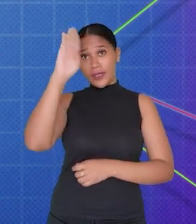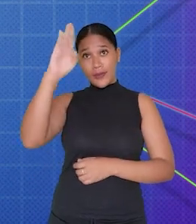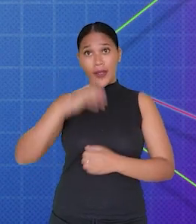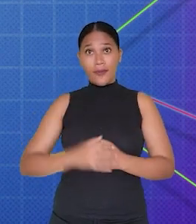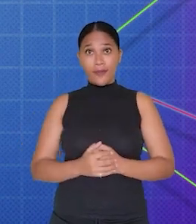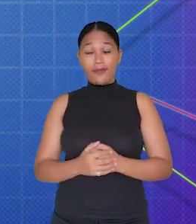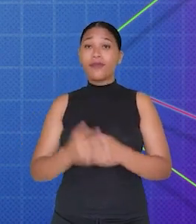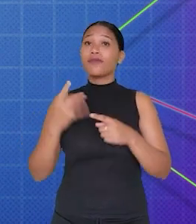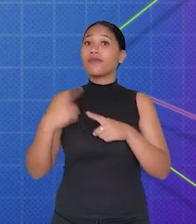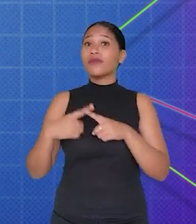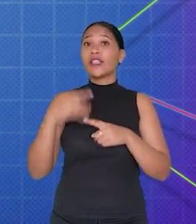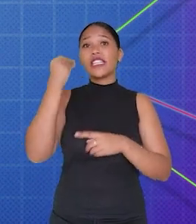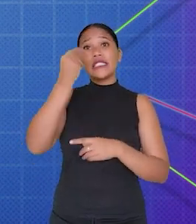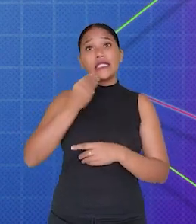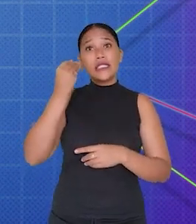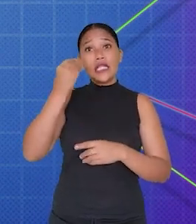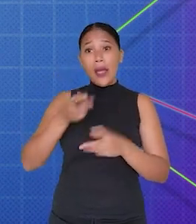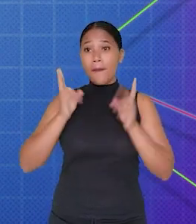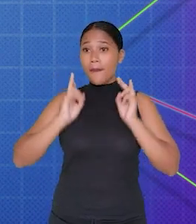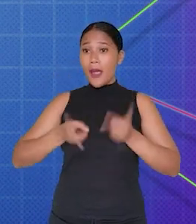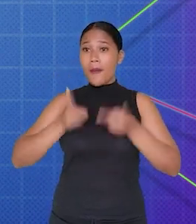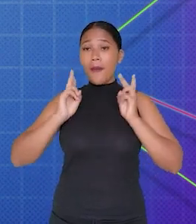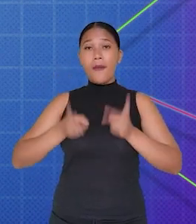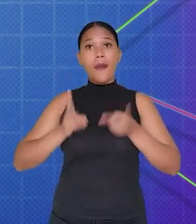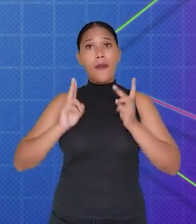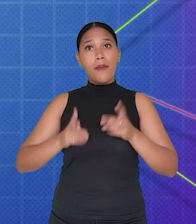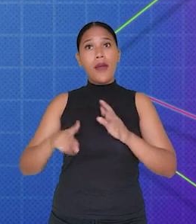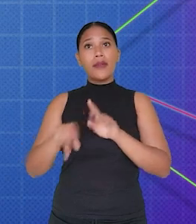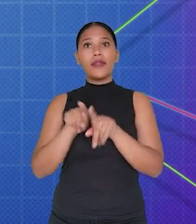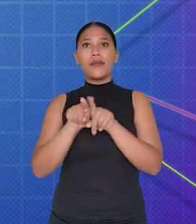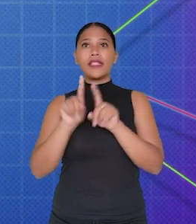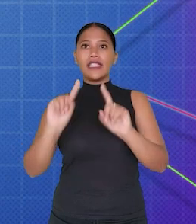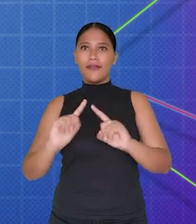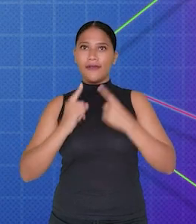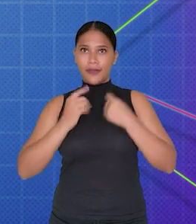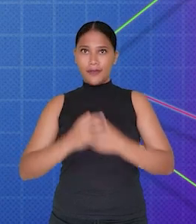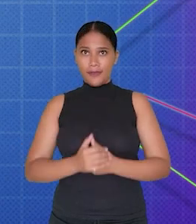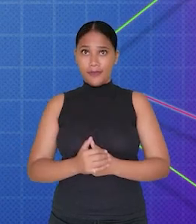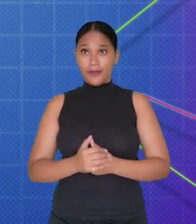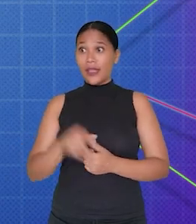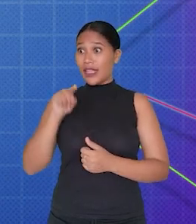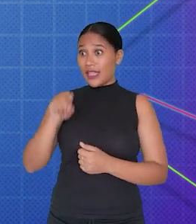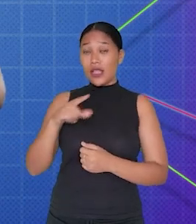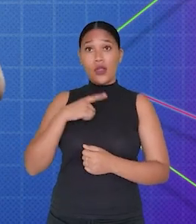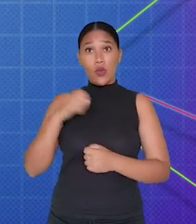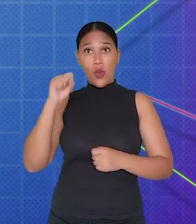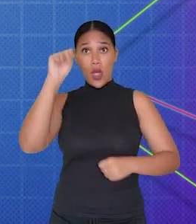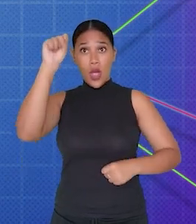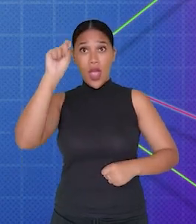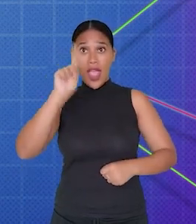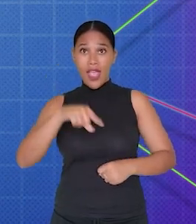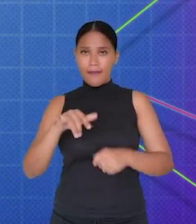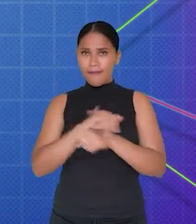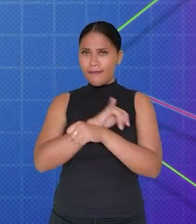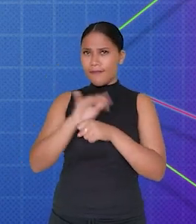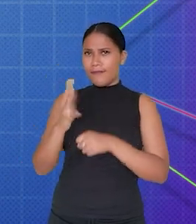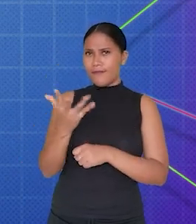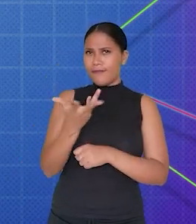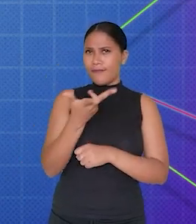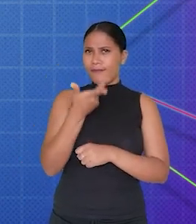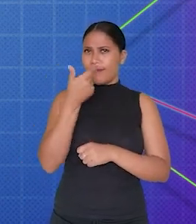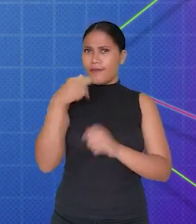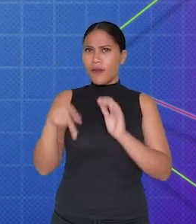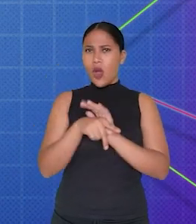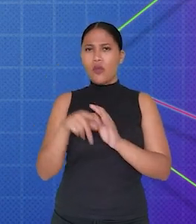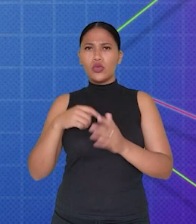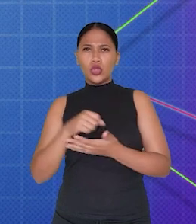personagem principal, já que eles estão experimentando as mesmas provações e desafios. A jornada do herói é uma ferramenta valiosa para os